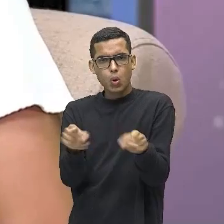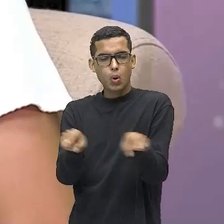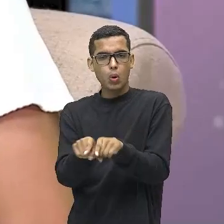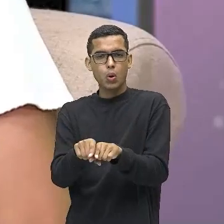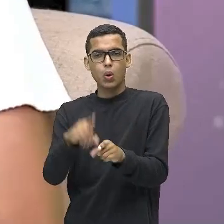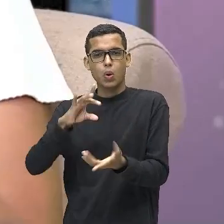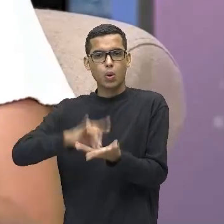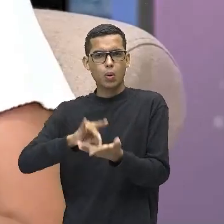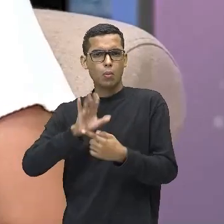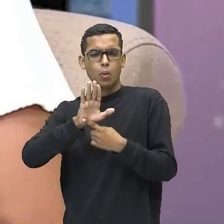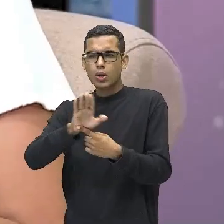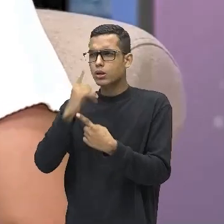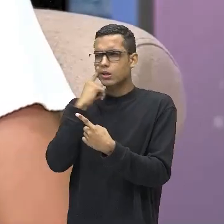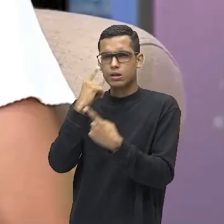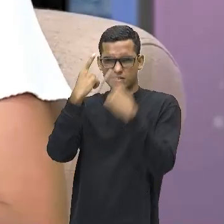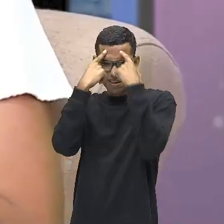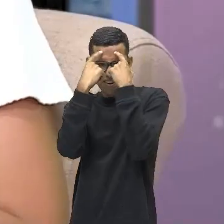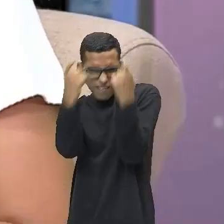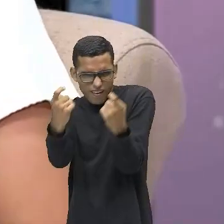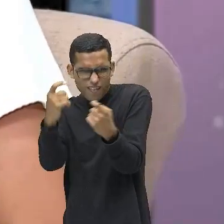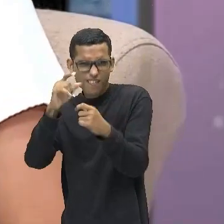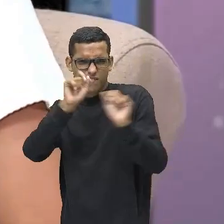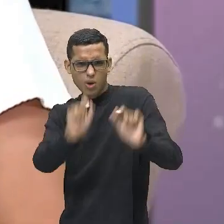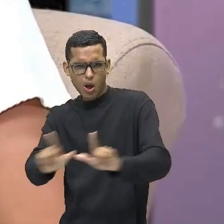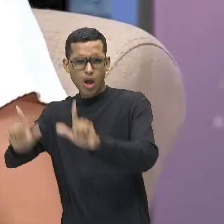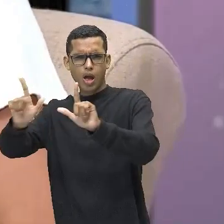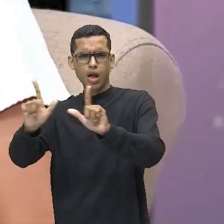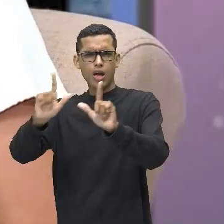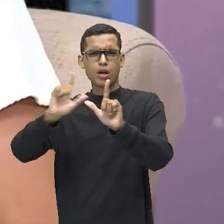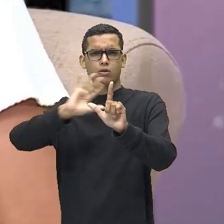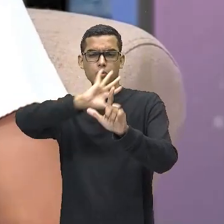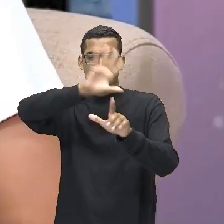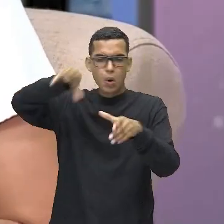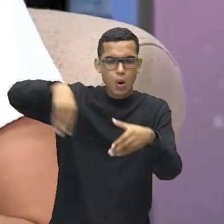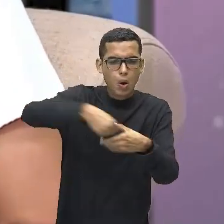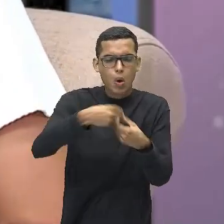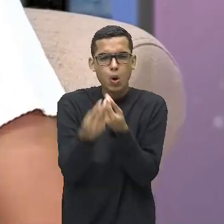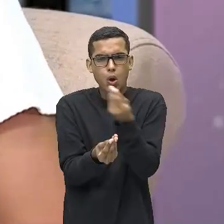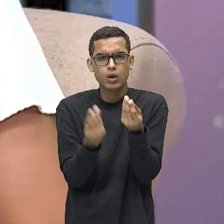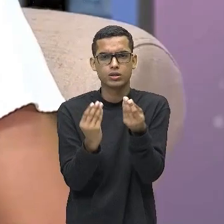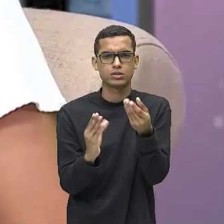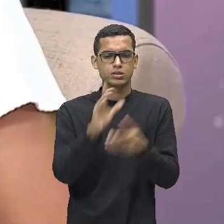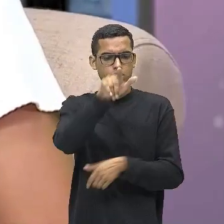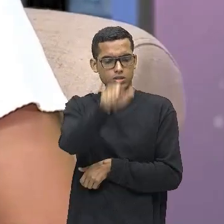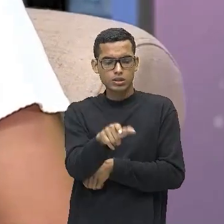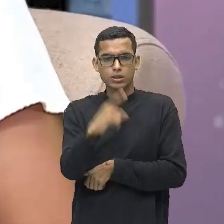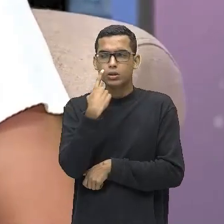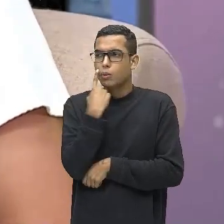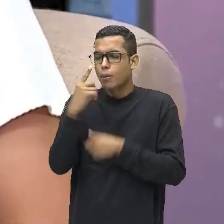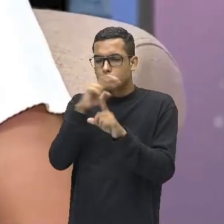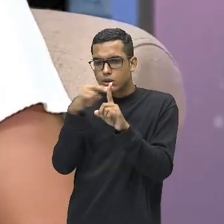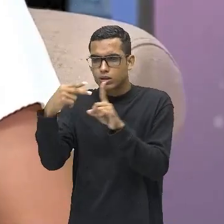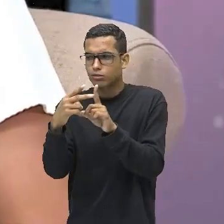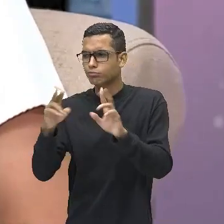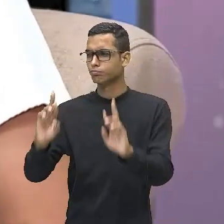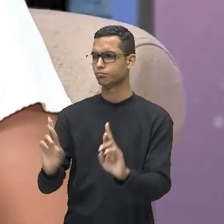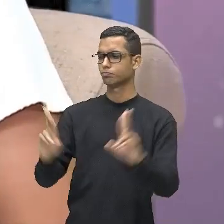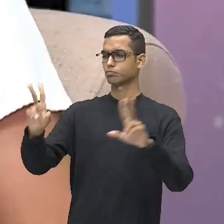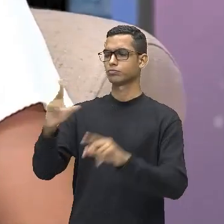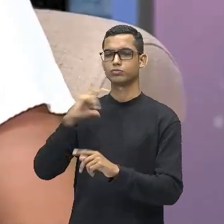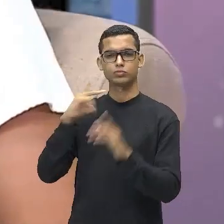ações violentas pode sim incutir nelas uma visão distorcida do mundo, levando